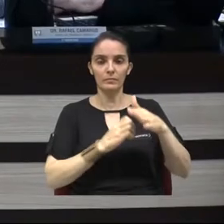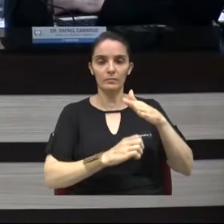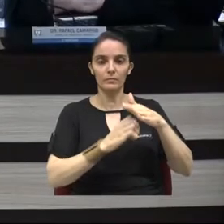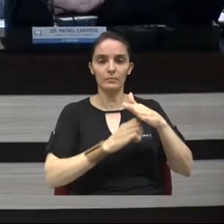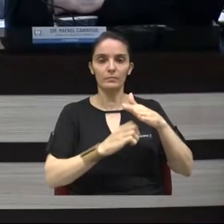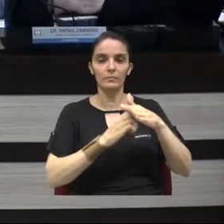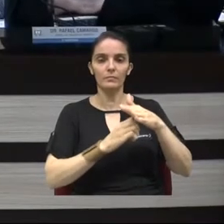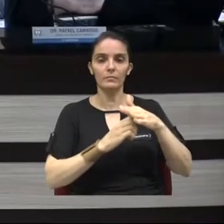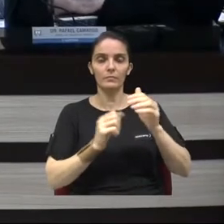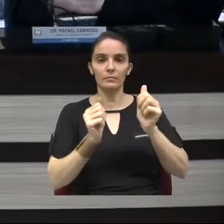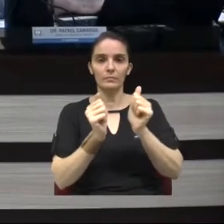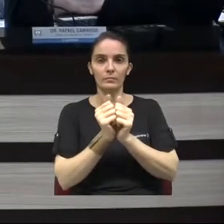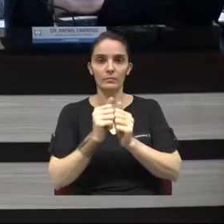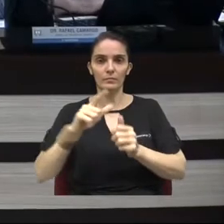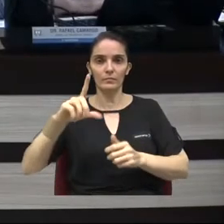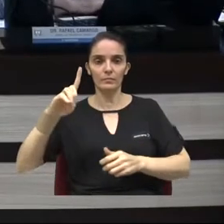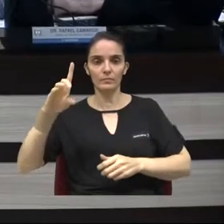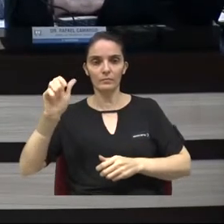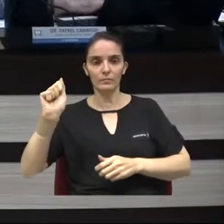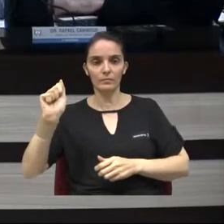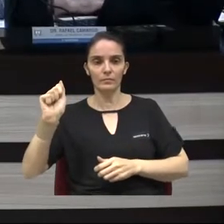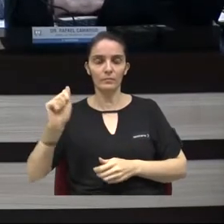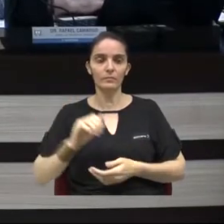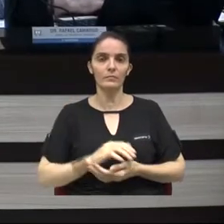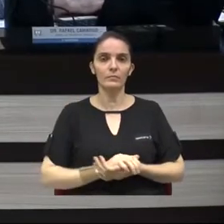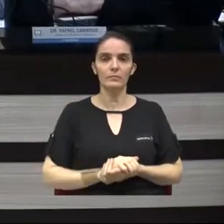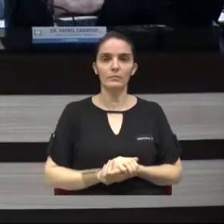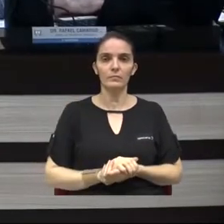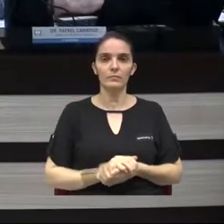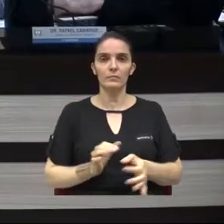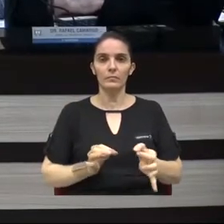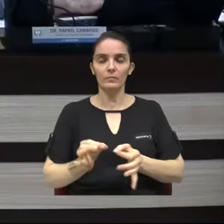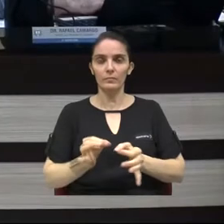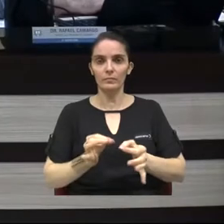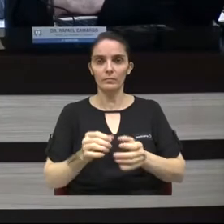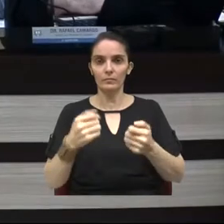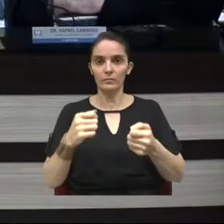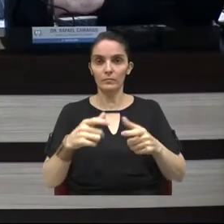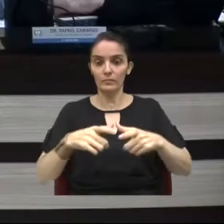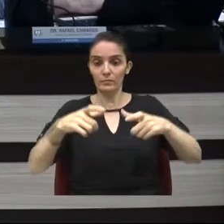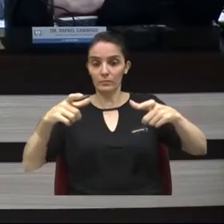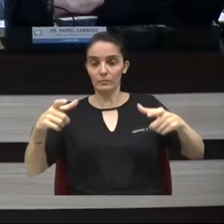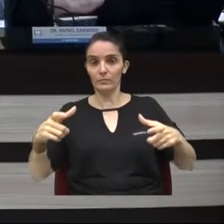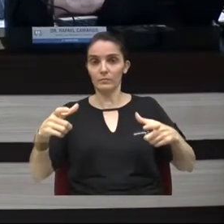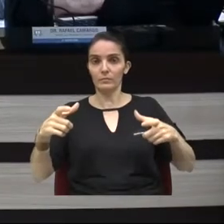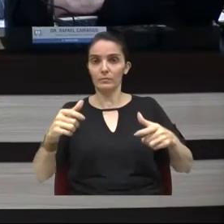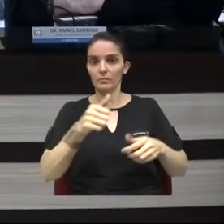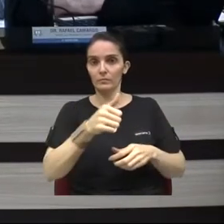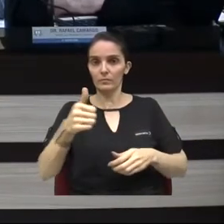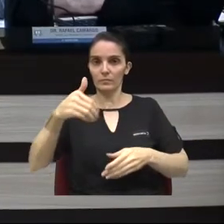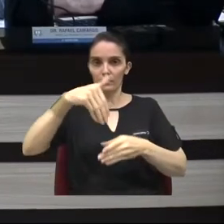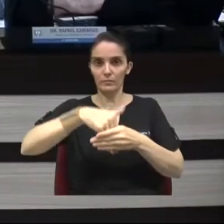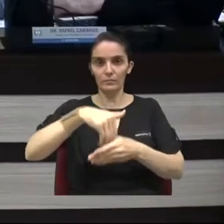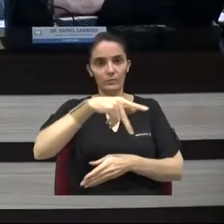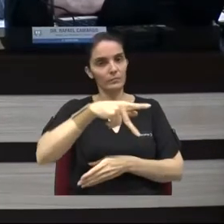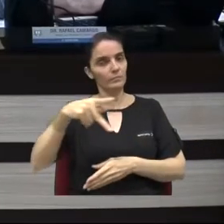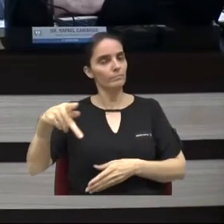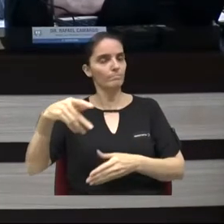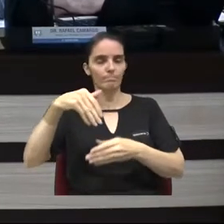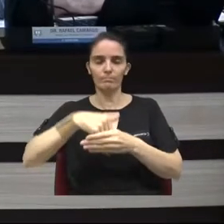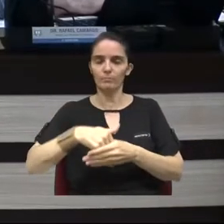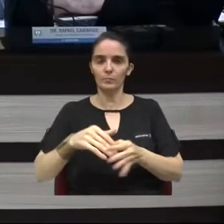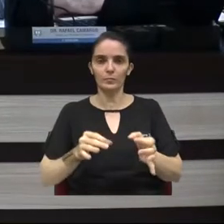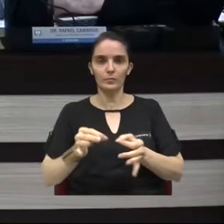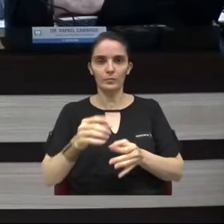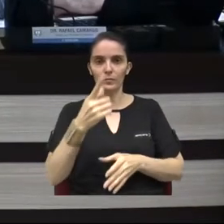empreendimentos e participações limitadas e da outras providências. O projeto precisa de maioria absoluta, 11 votos, presidente não vota. O projeto